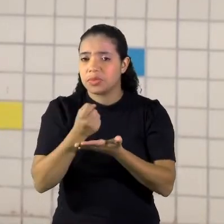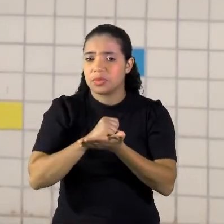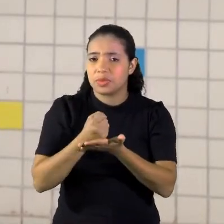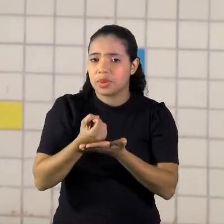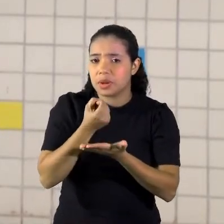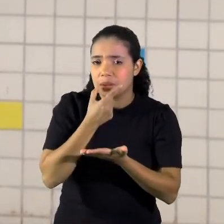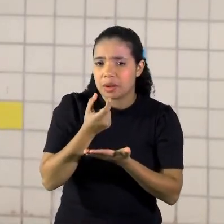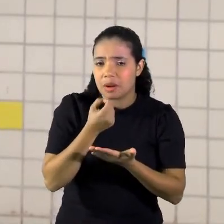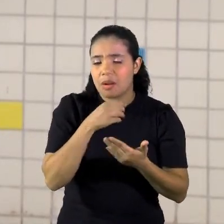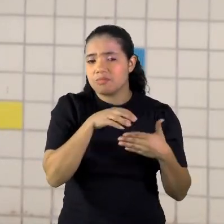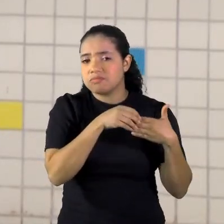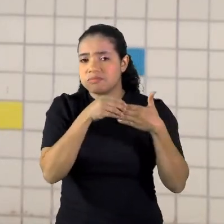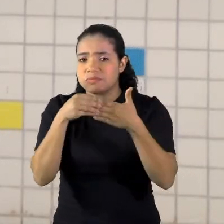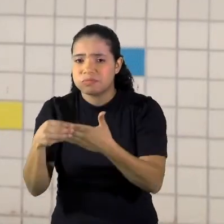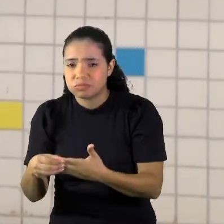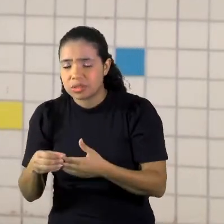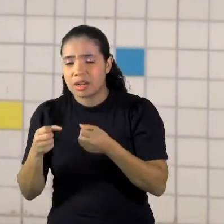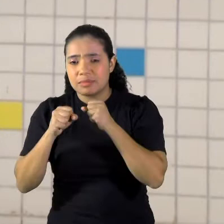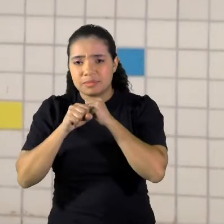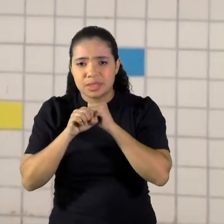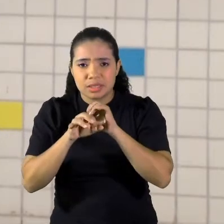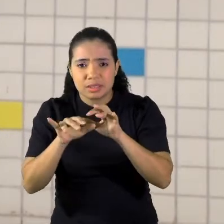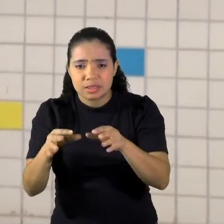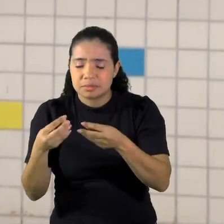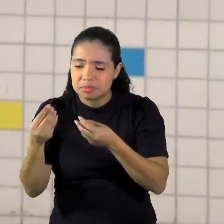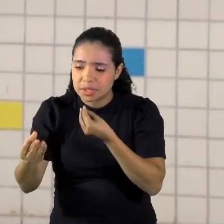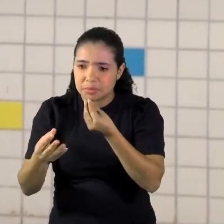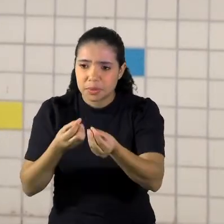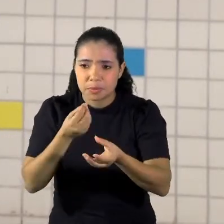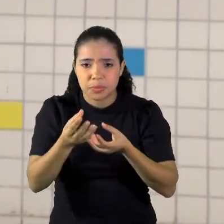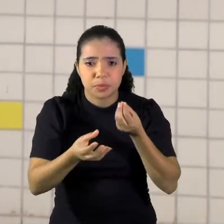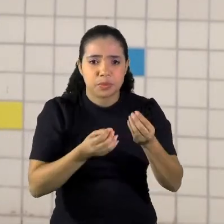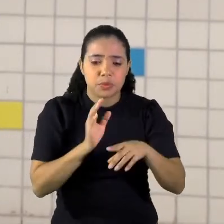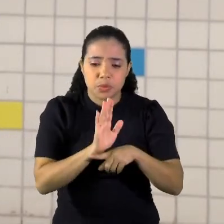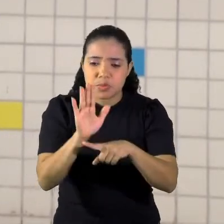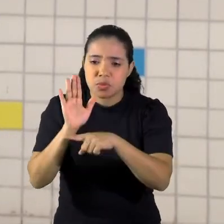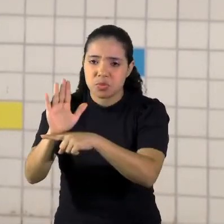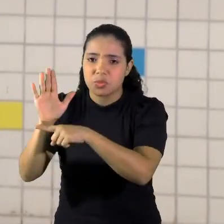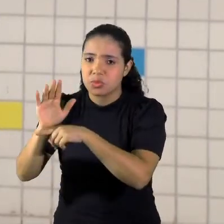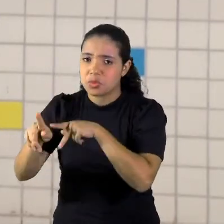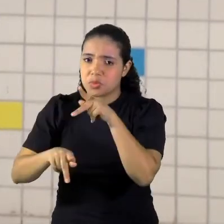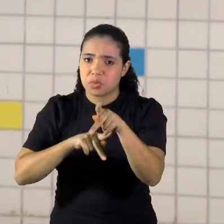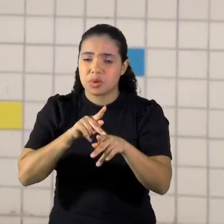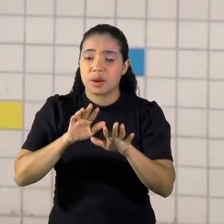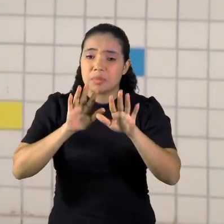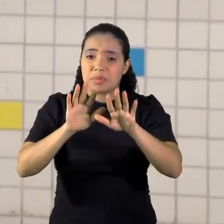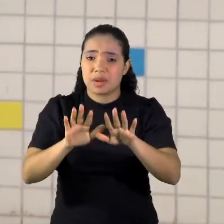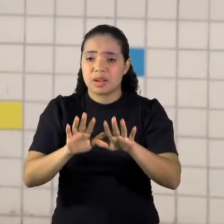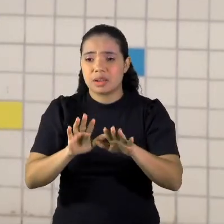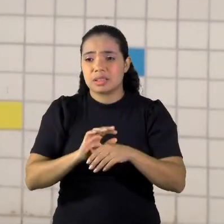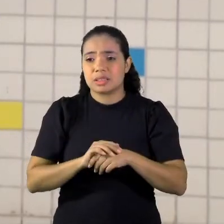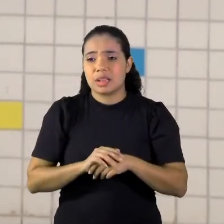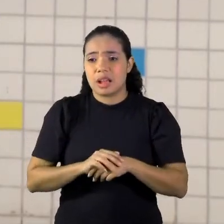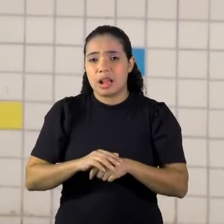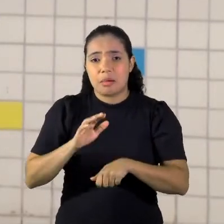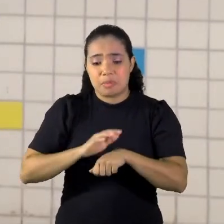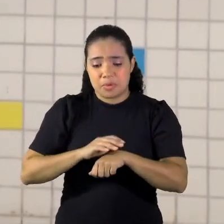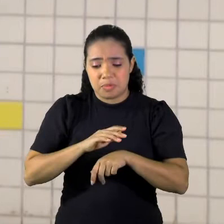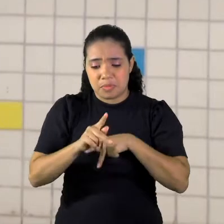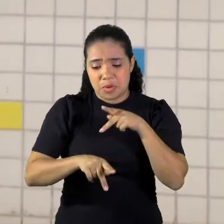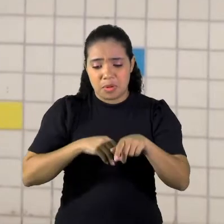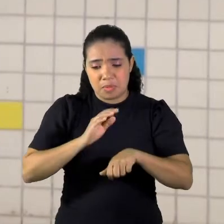a distribuição da assistência para o povo? Infelizmente, se nós deixarmos o povo agir por conta